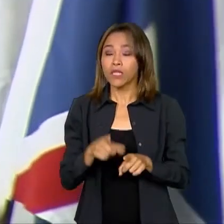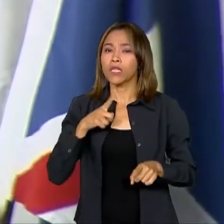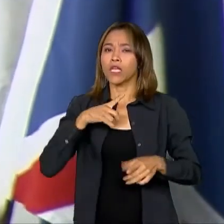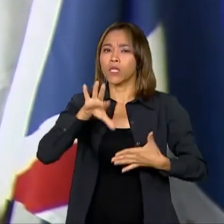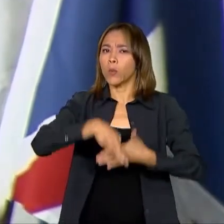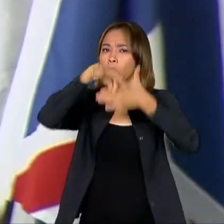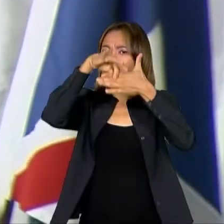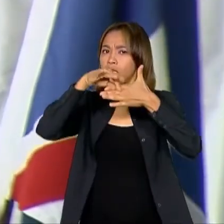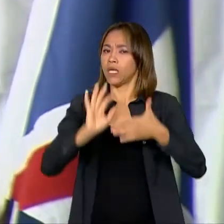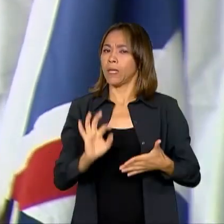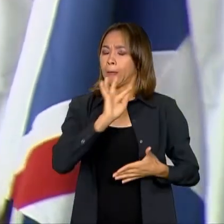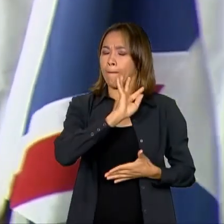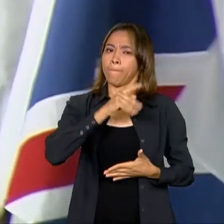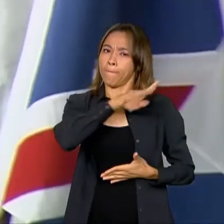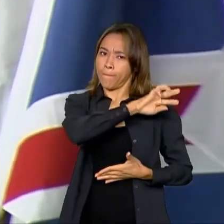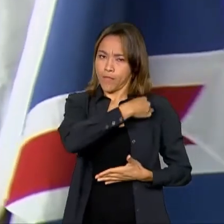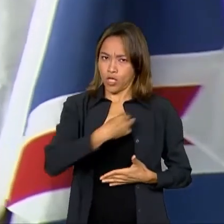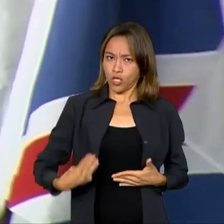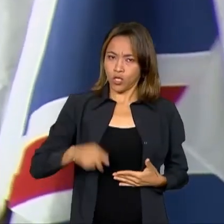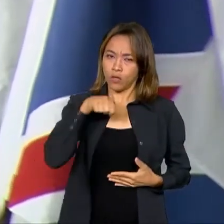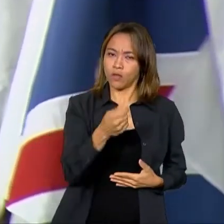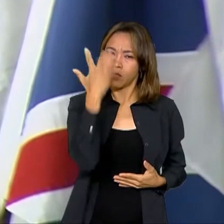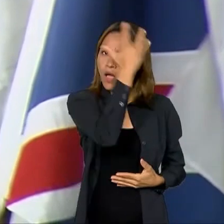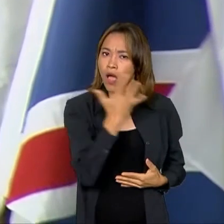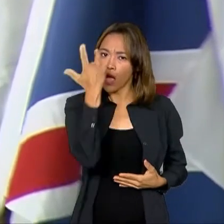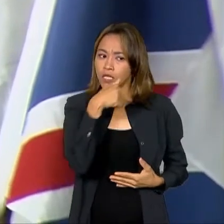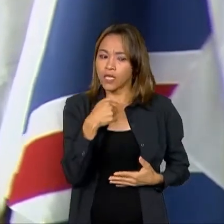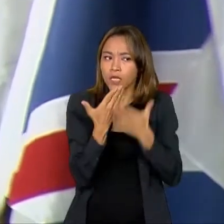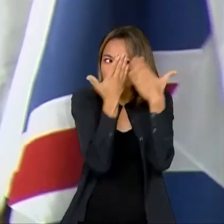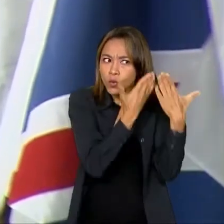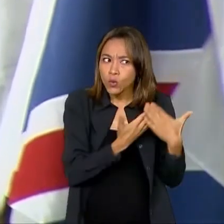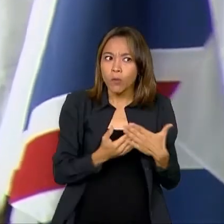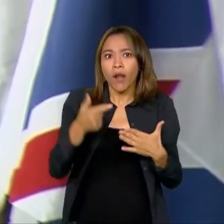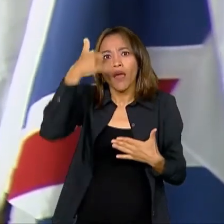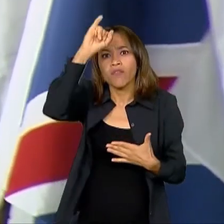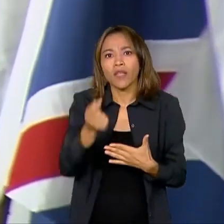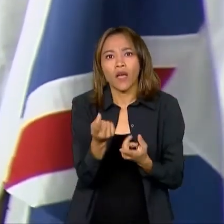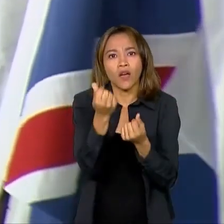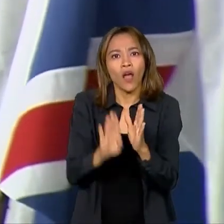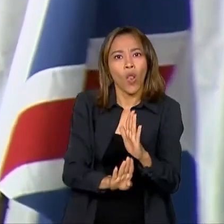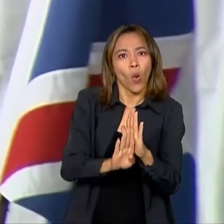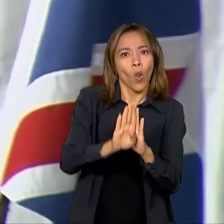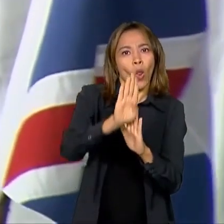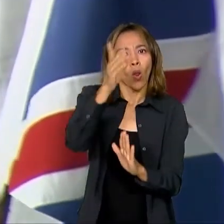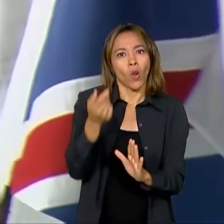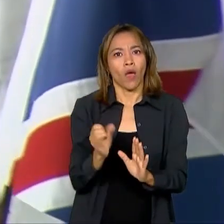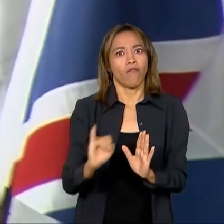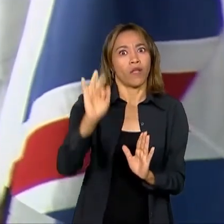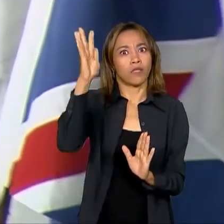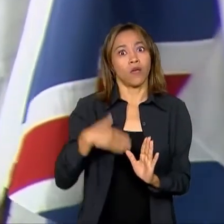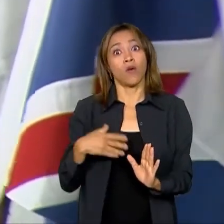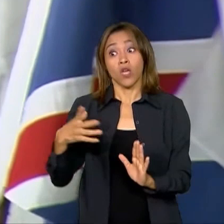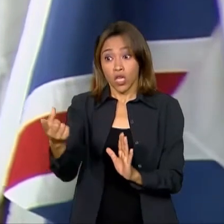chefiado pelo ministro da Fazenda Haddad. Está cuidando para que a inflação não suba, para que os alimentos possam cair no preço, para que